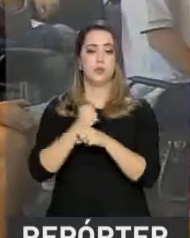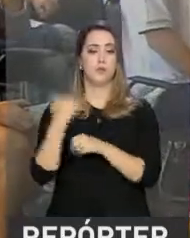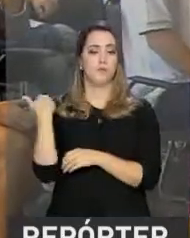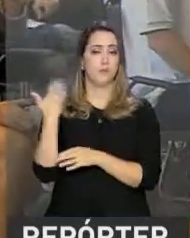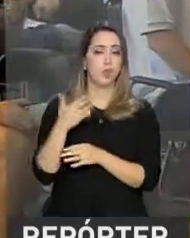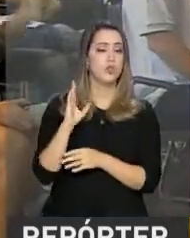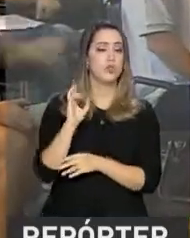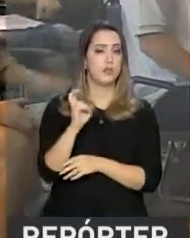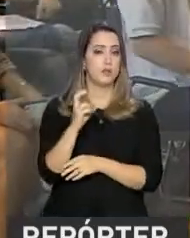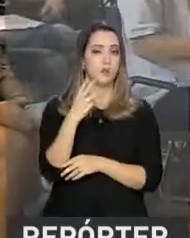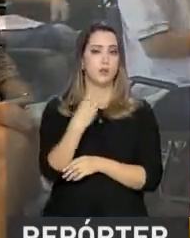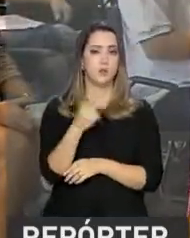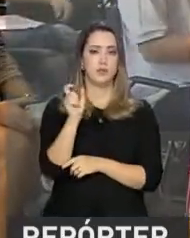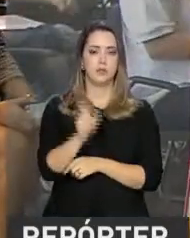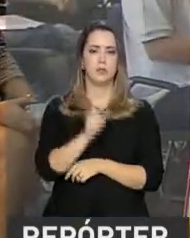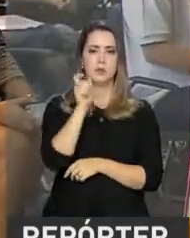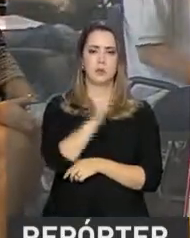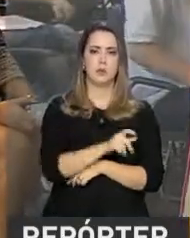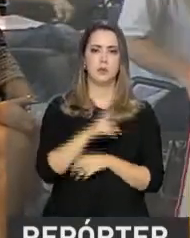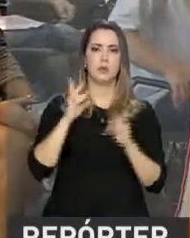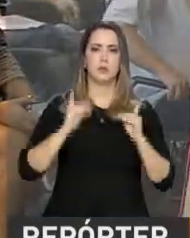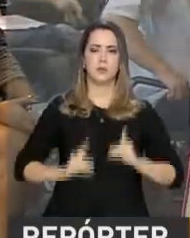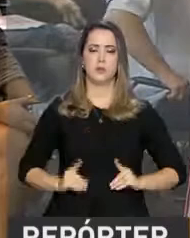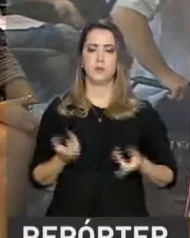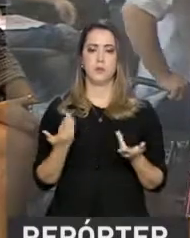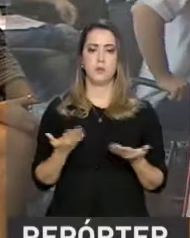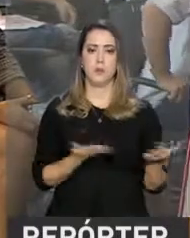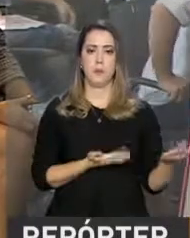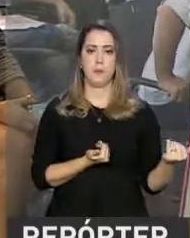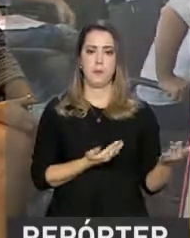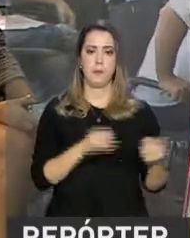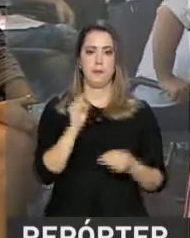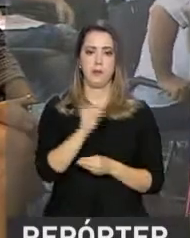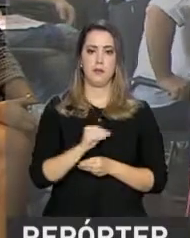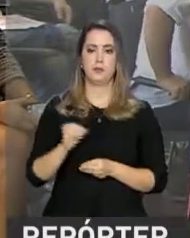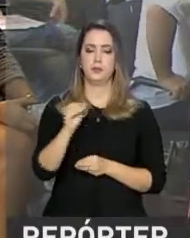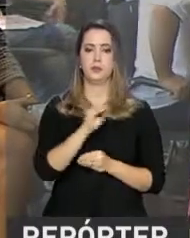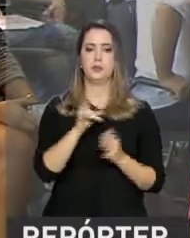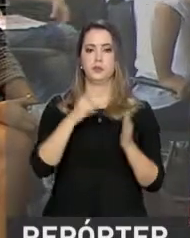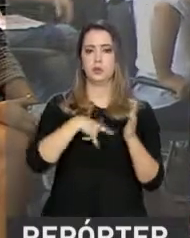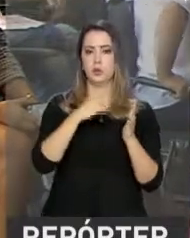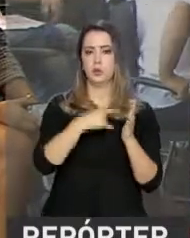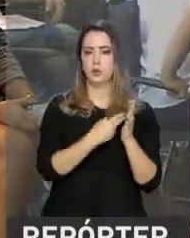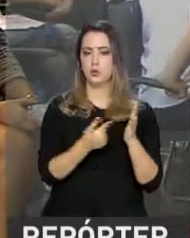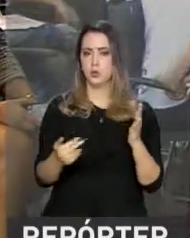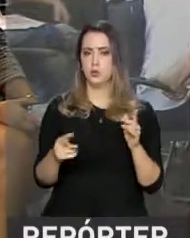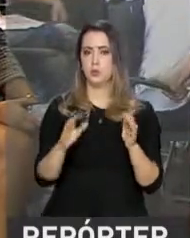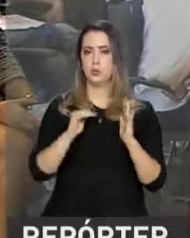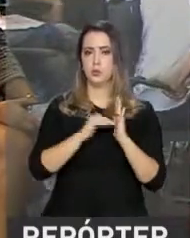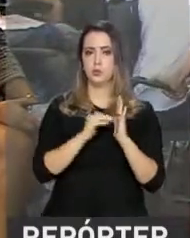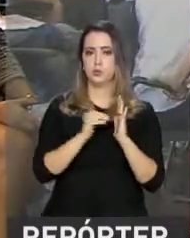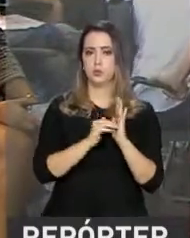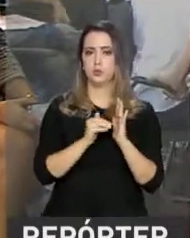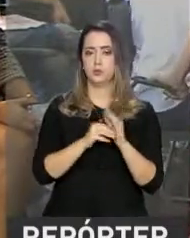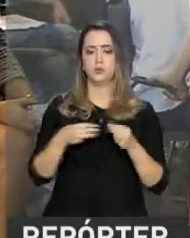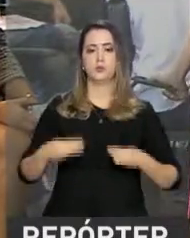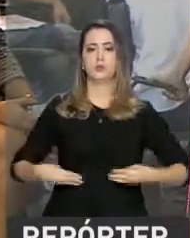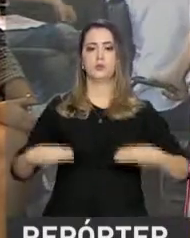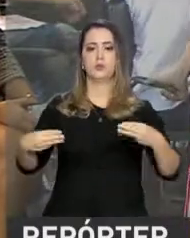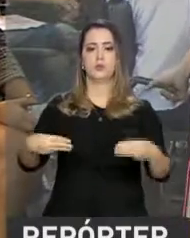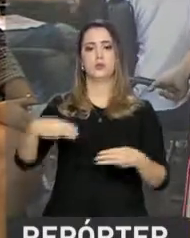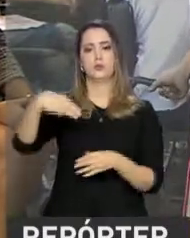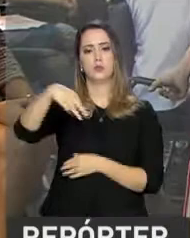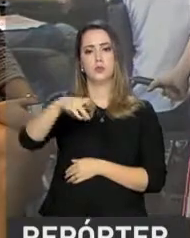53 pessoas com deficiência os jovens cuida do acervo de instituições como o senado federal eo ministério das